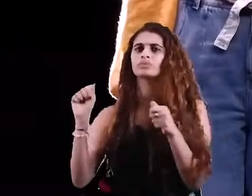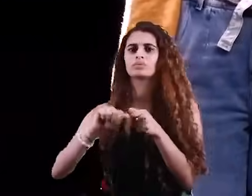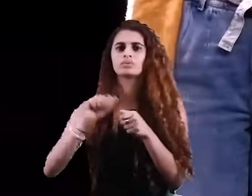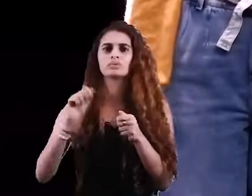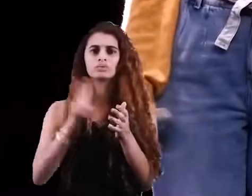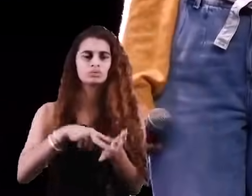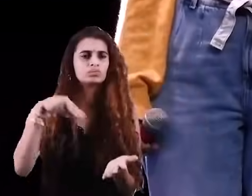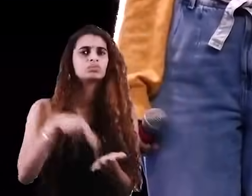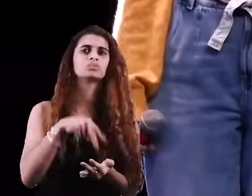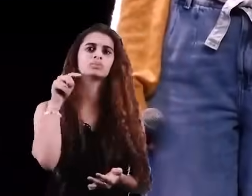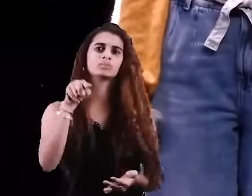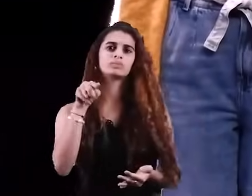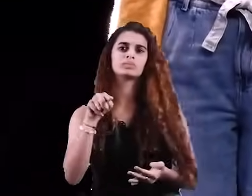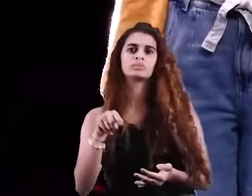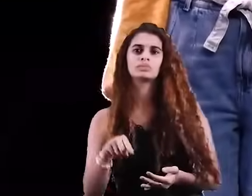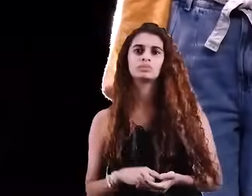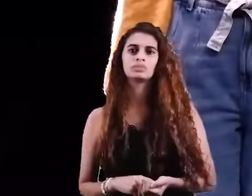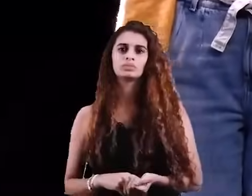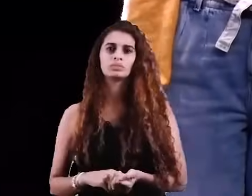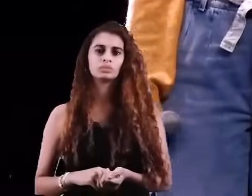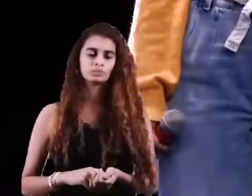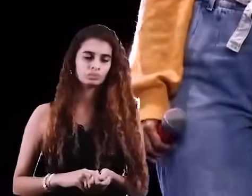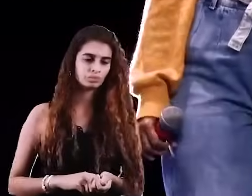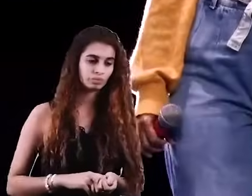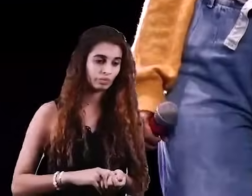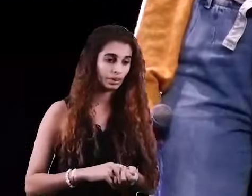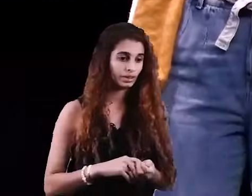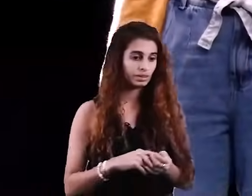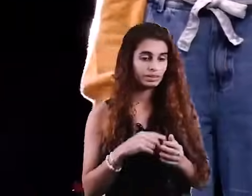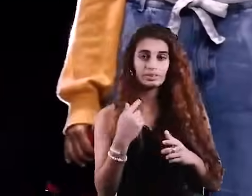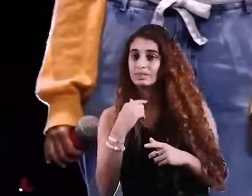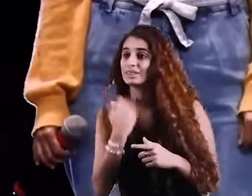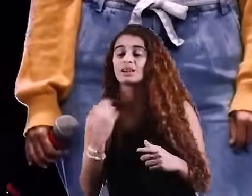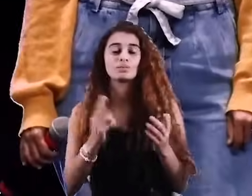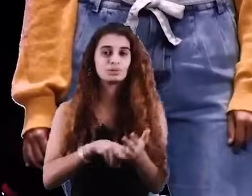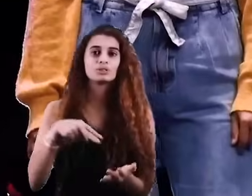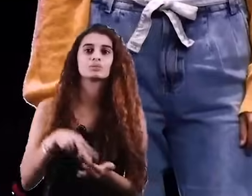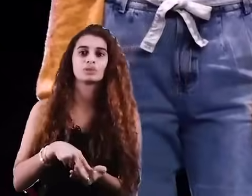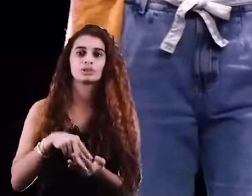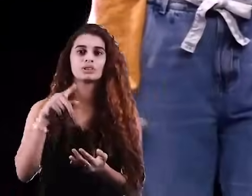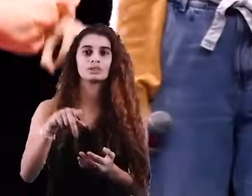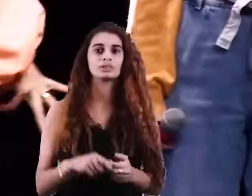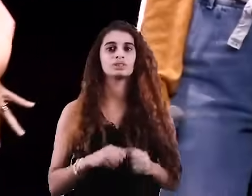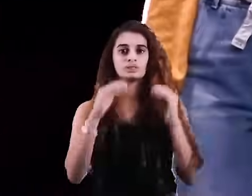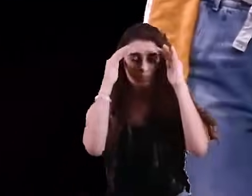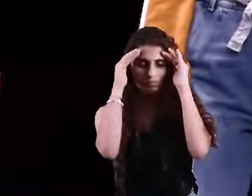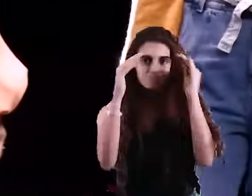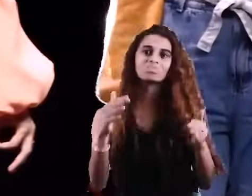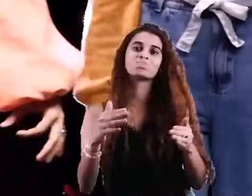você, como diz a Bíblia, do montouro de cinzas, como fez com Ana. Deus pode te honrar nessa